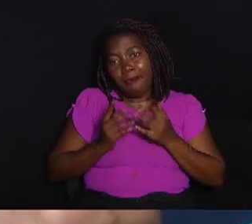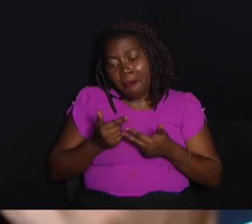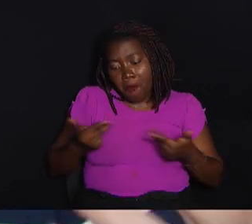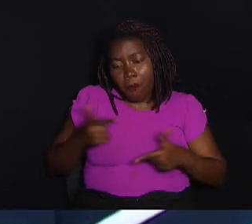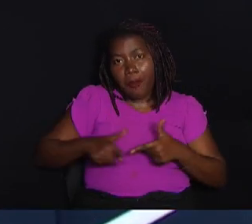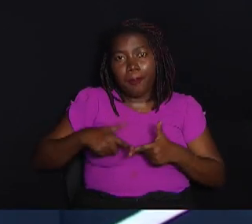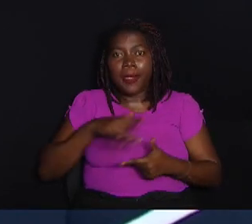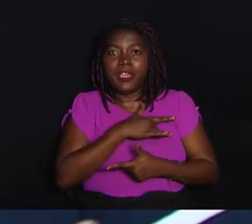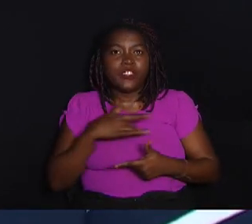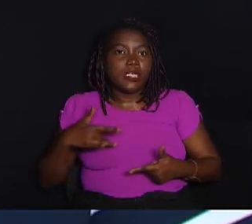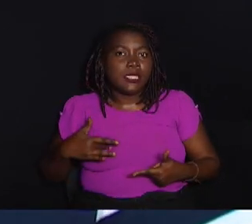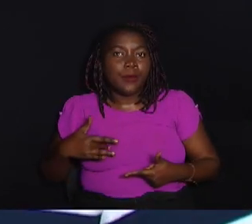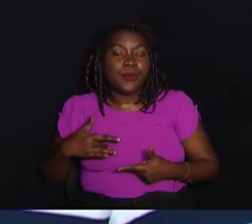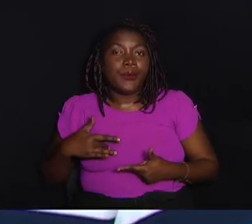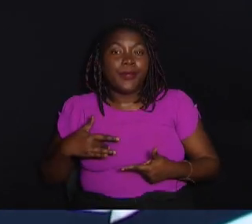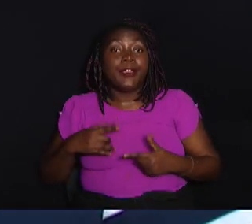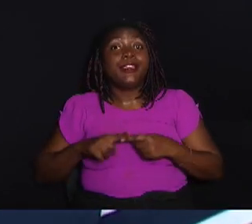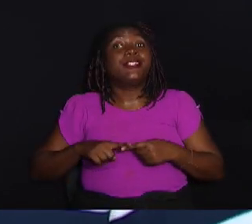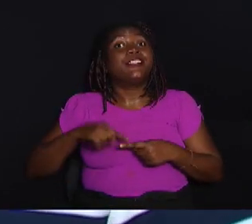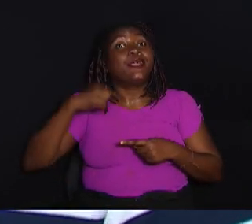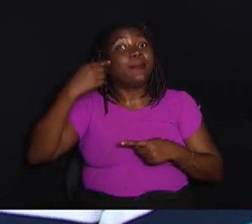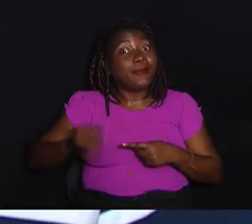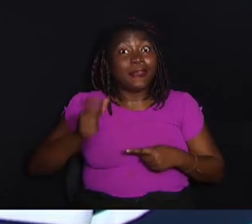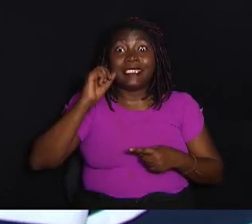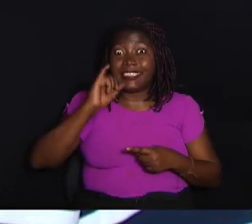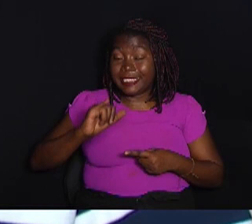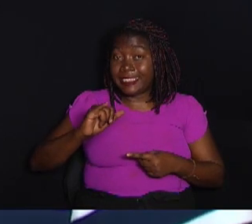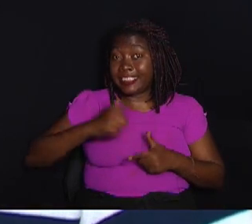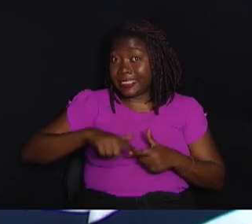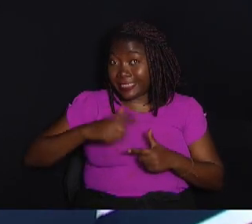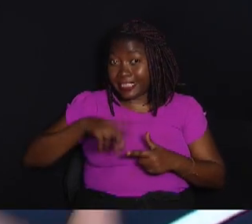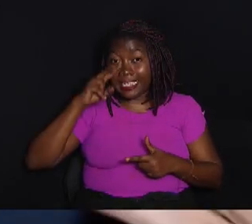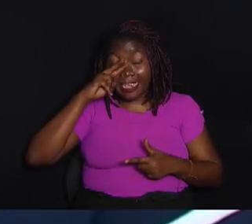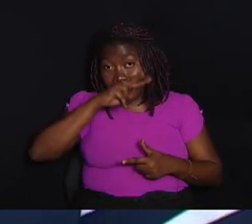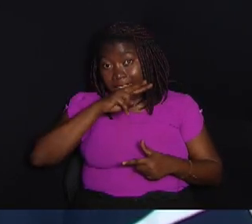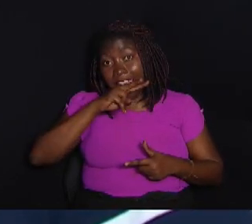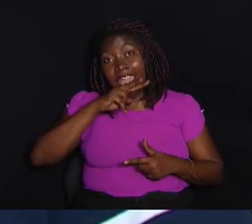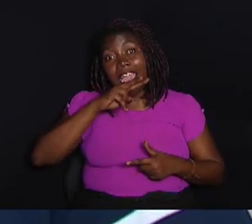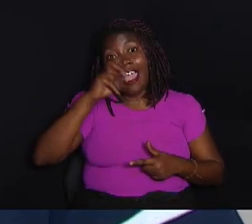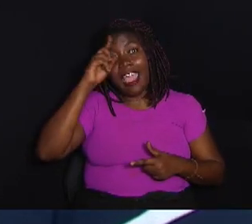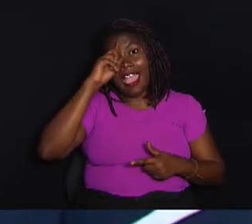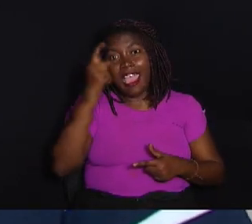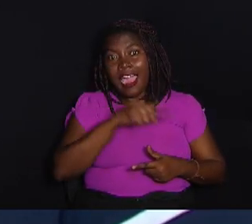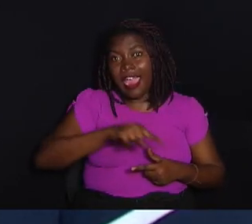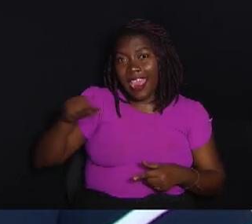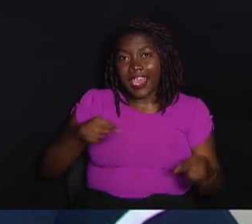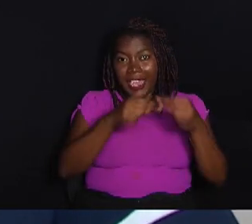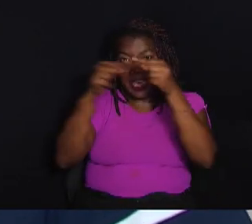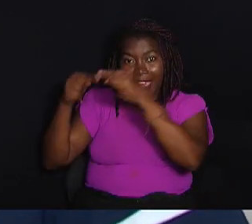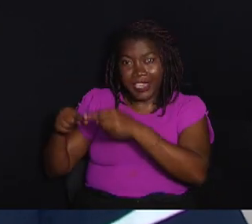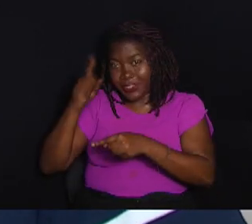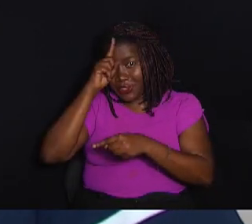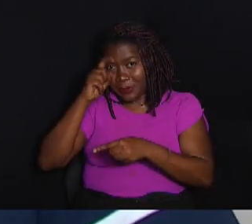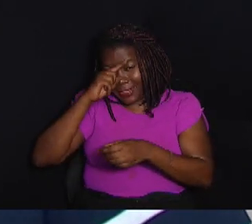e eh e depois se há um problema um pouco mais complexo ela acaba sendo encaminhada pra Rede de Hospitais da cidade então são